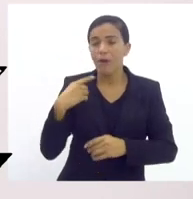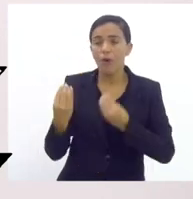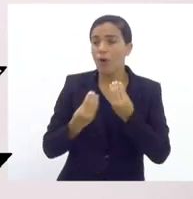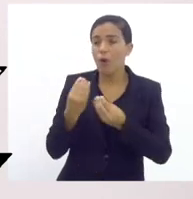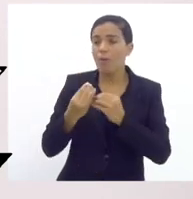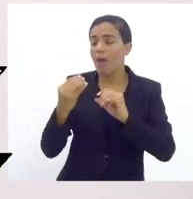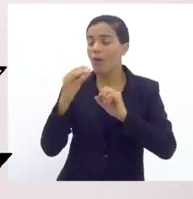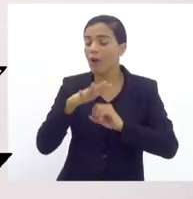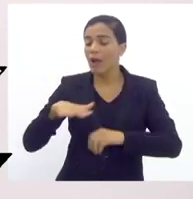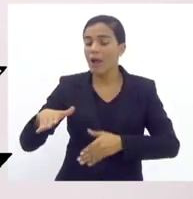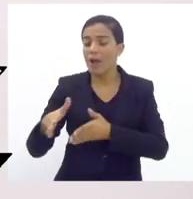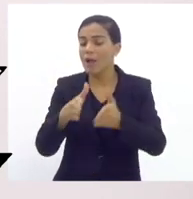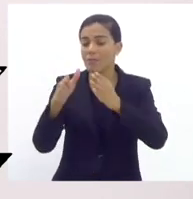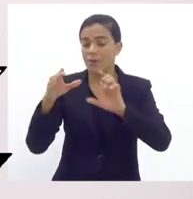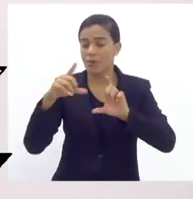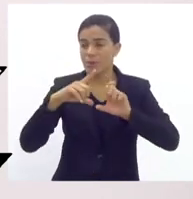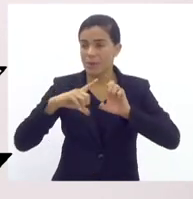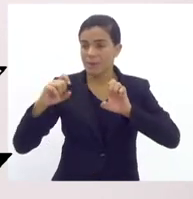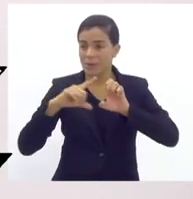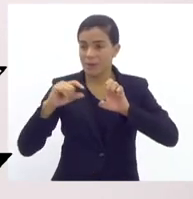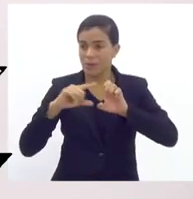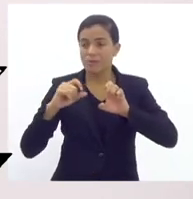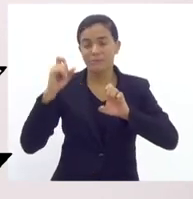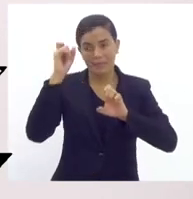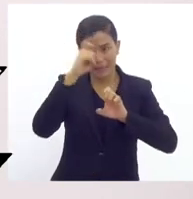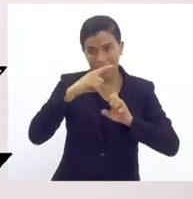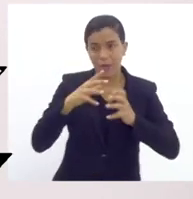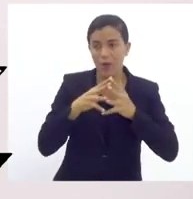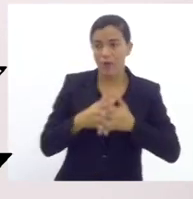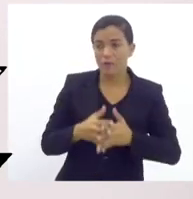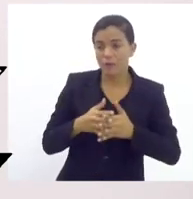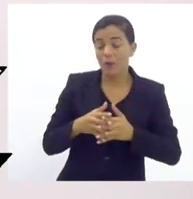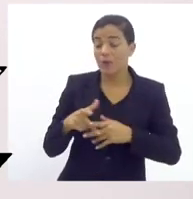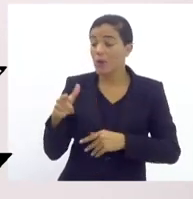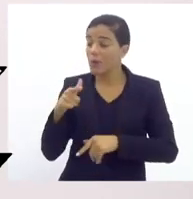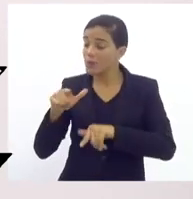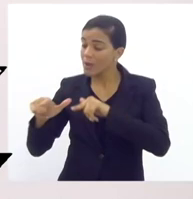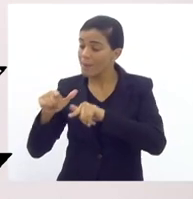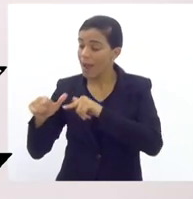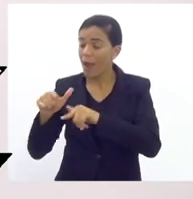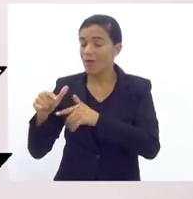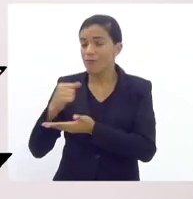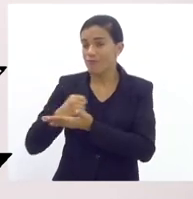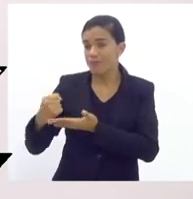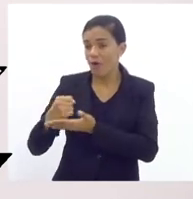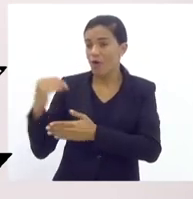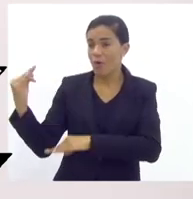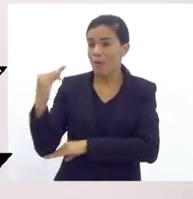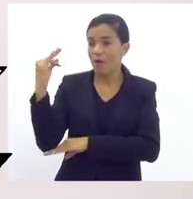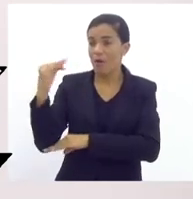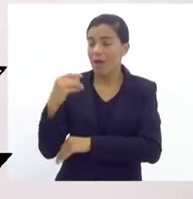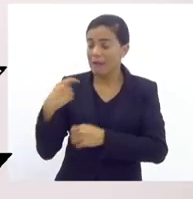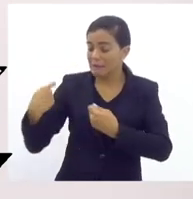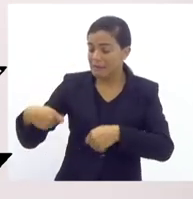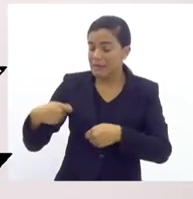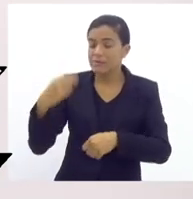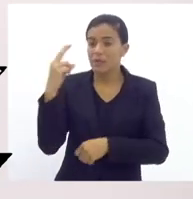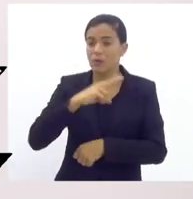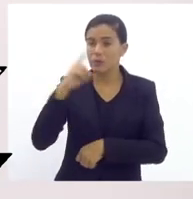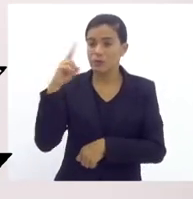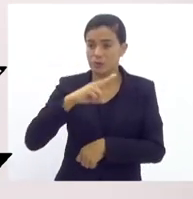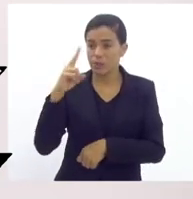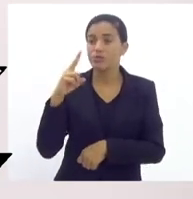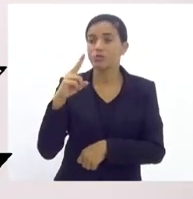empreendedorismo muitas vezes é um caminho muito complicado então a demanda por emprego formal é uma demanda necessária é urgente